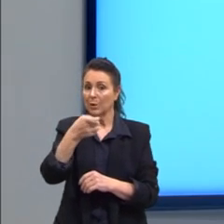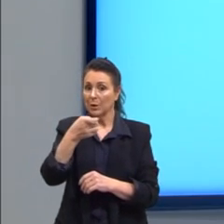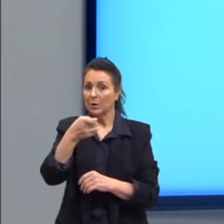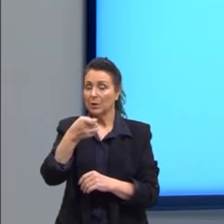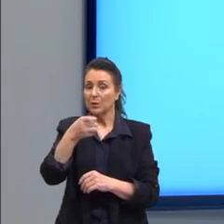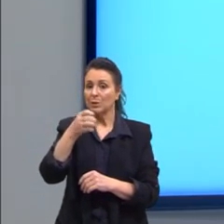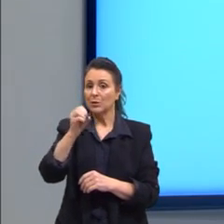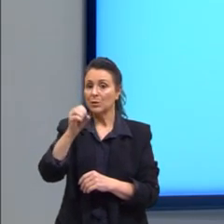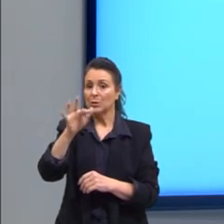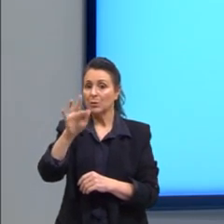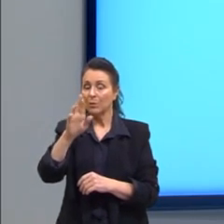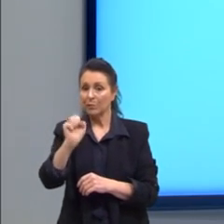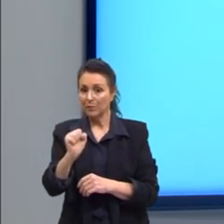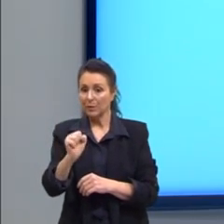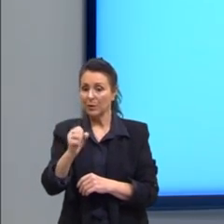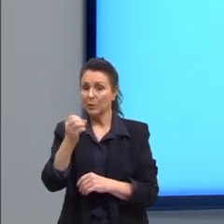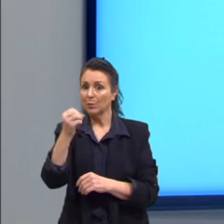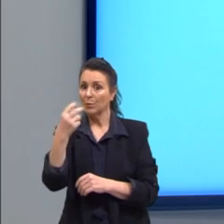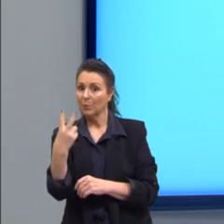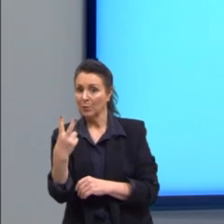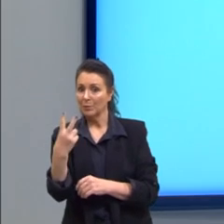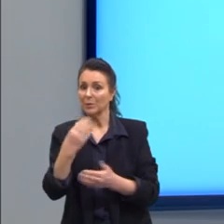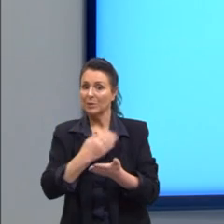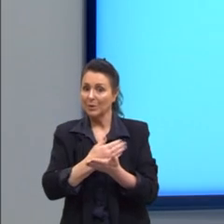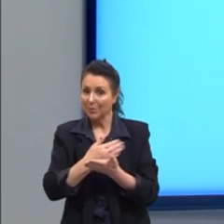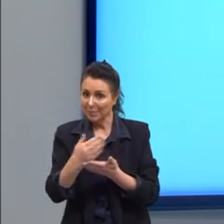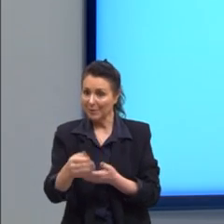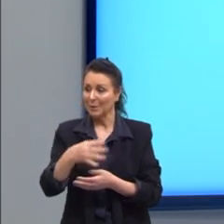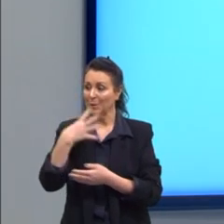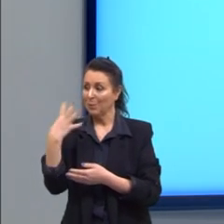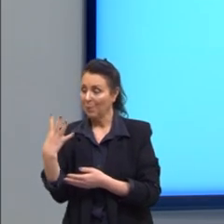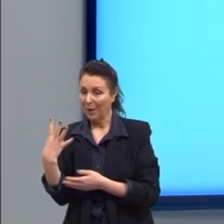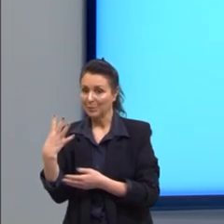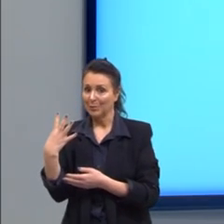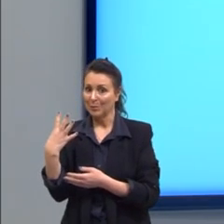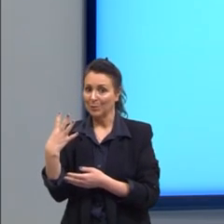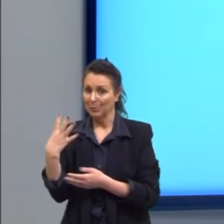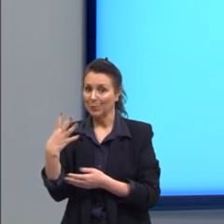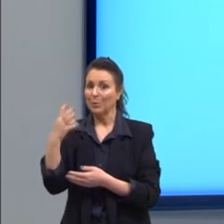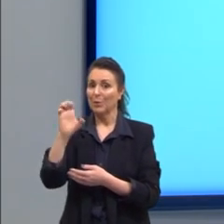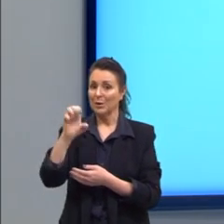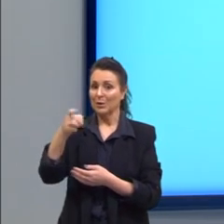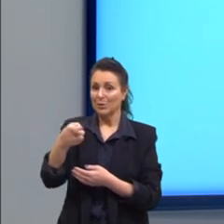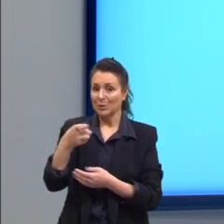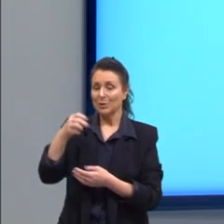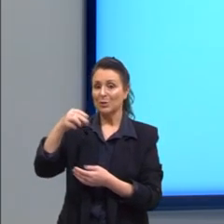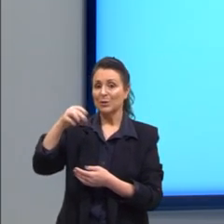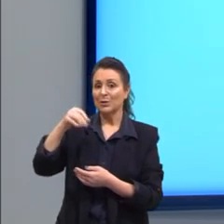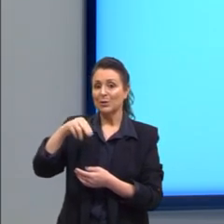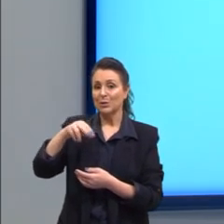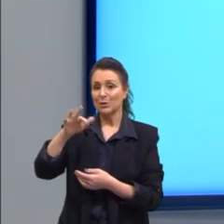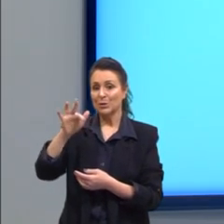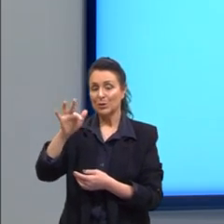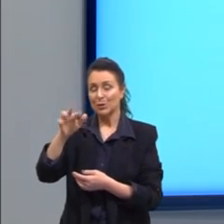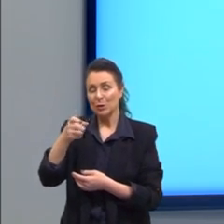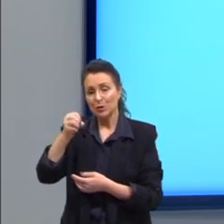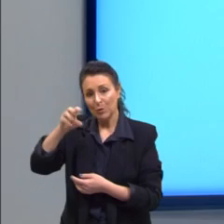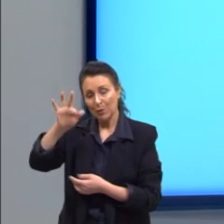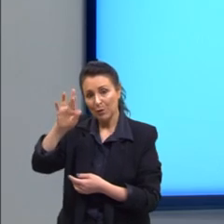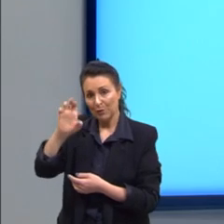para formar 4 mols de trióxido de e essa é a minha proporção estequiométrica